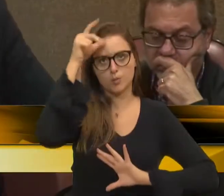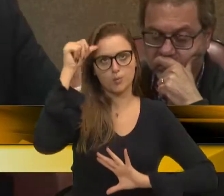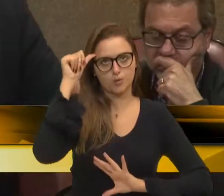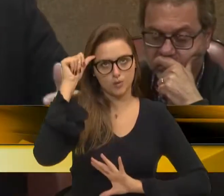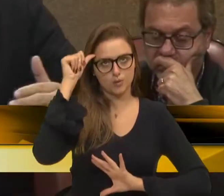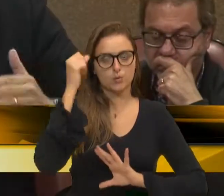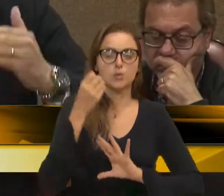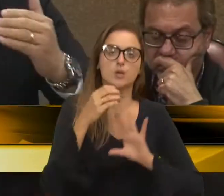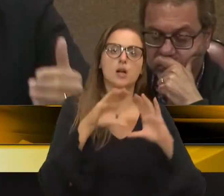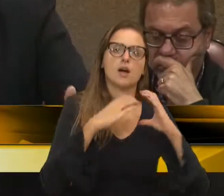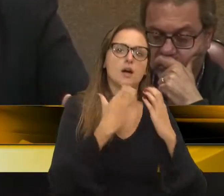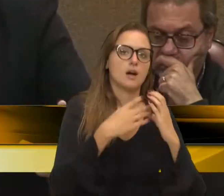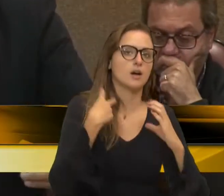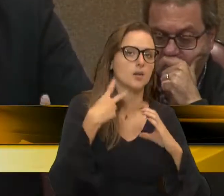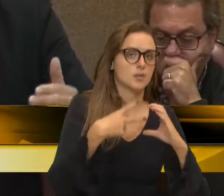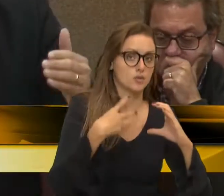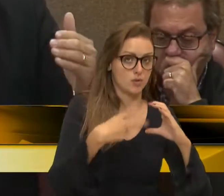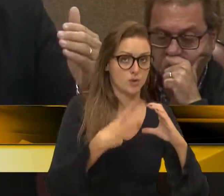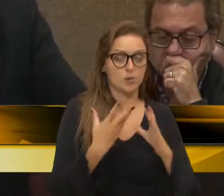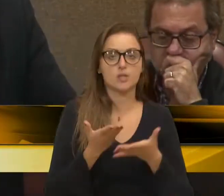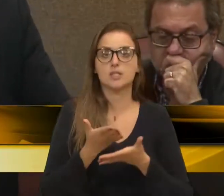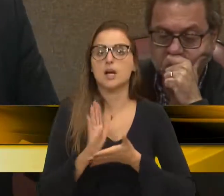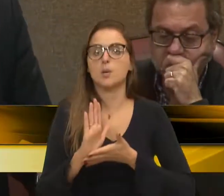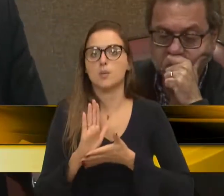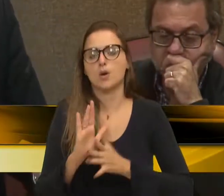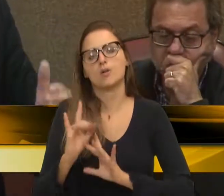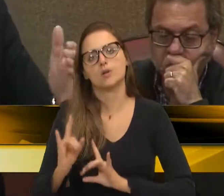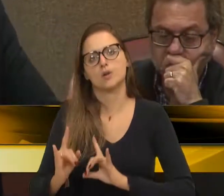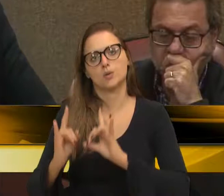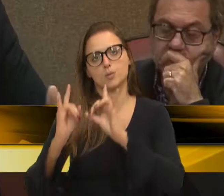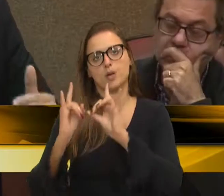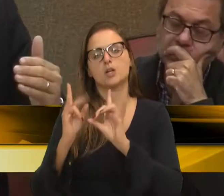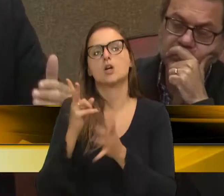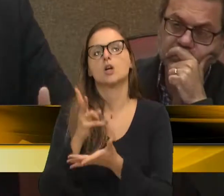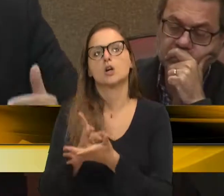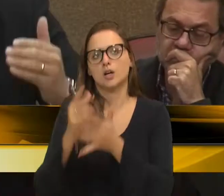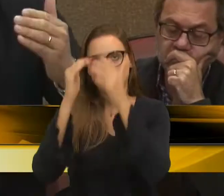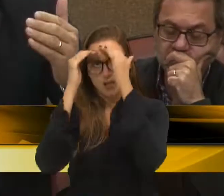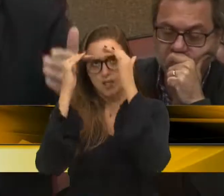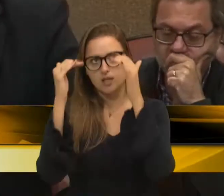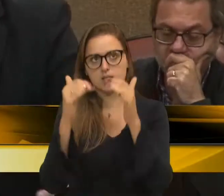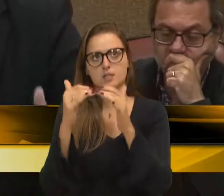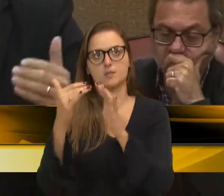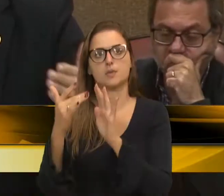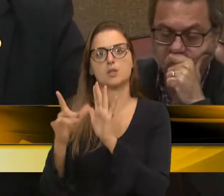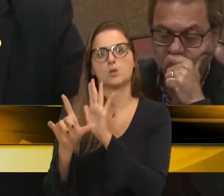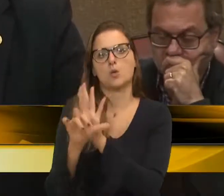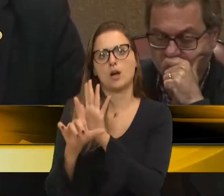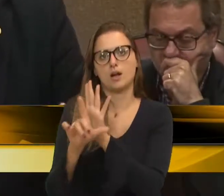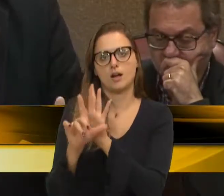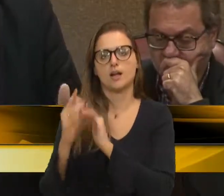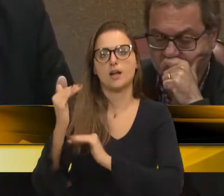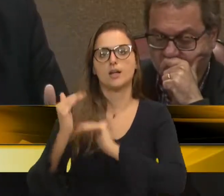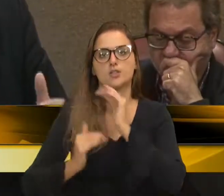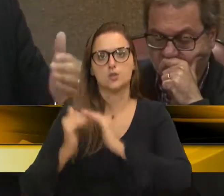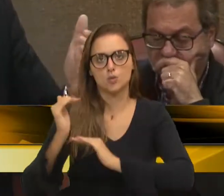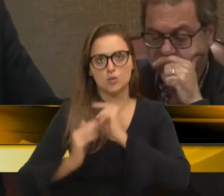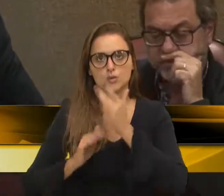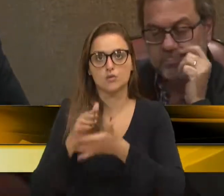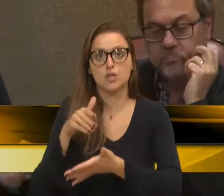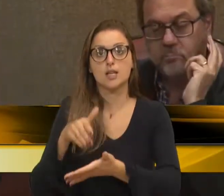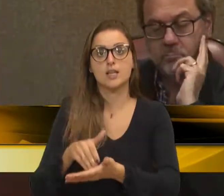Executivo, o Poder Público atesta que aquela edificação seguiu os parâmetros construtivos adequados e,